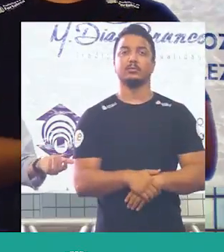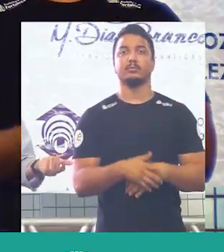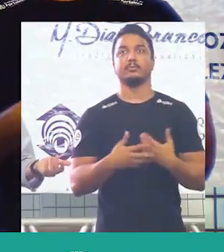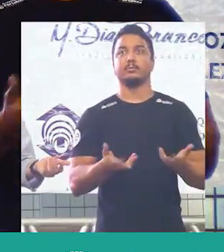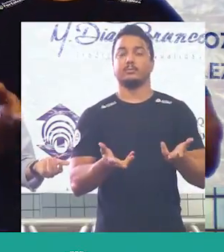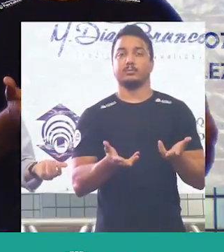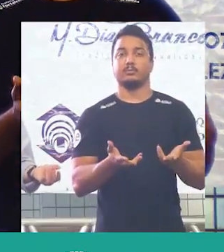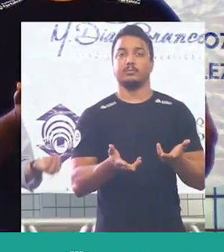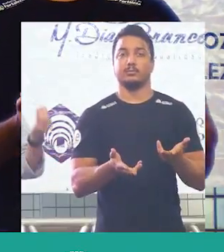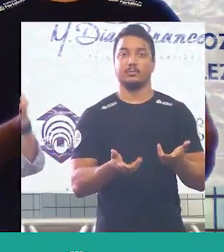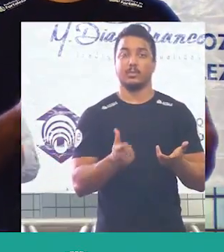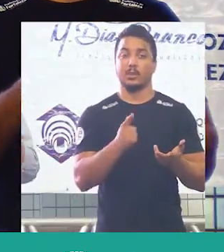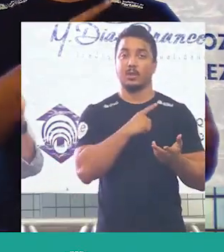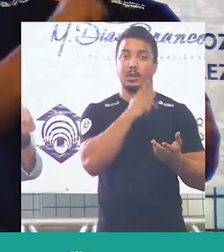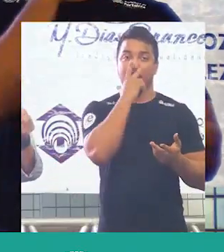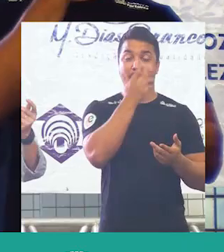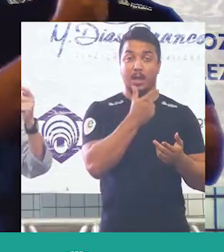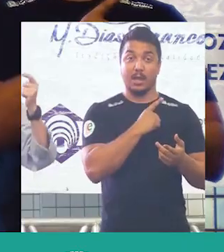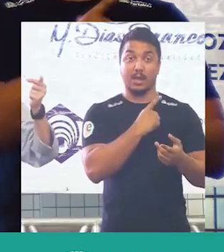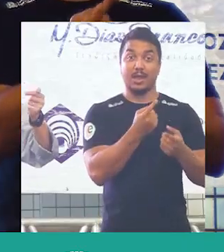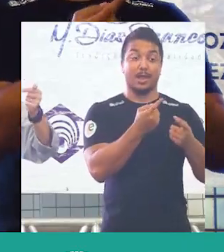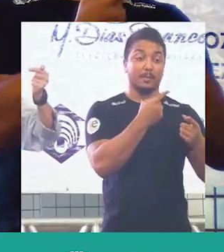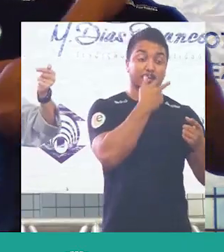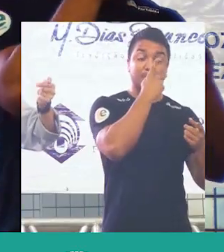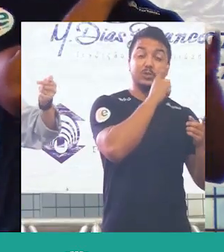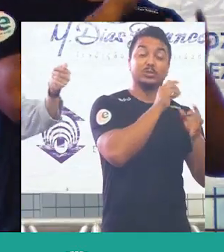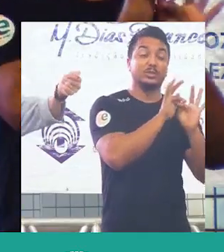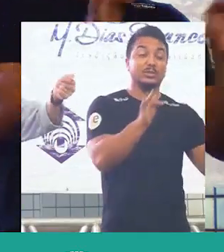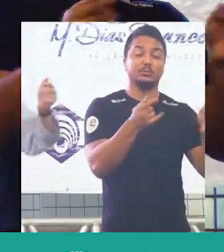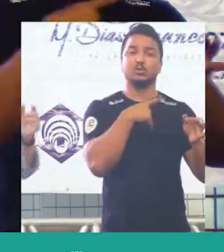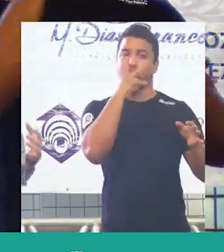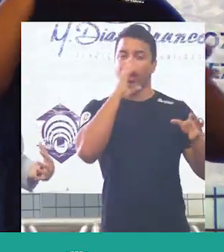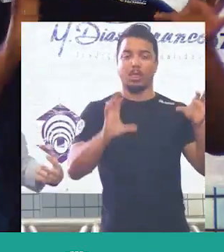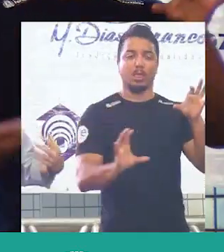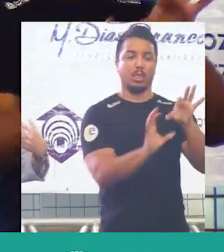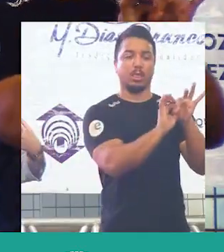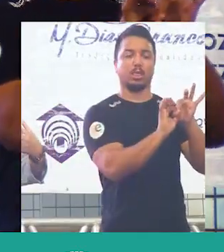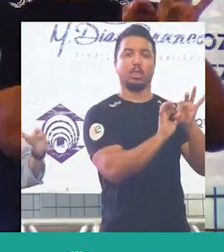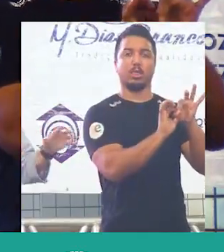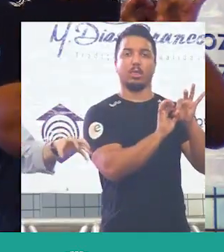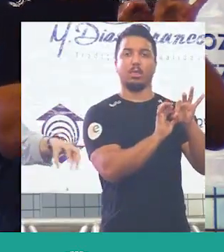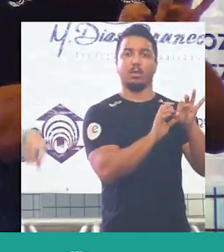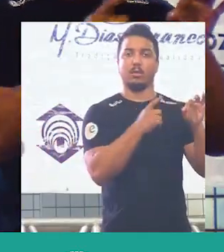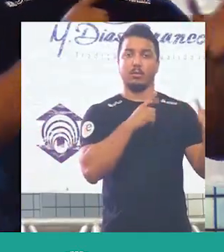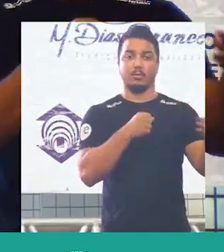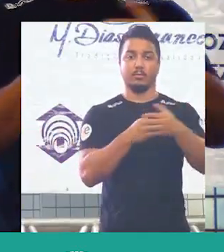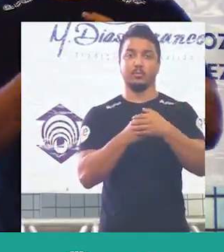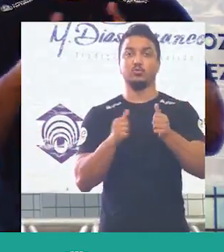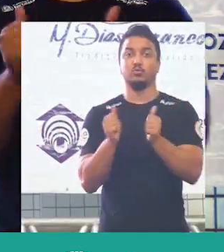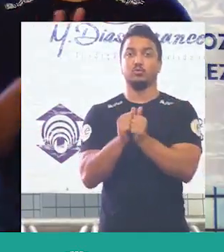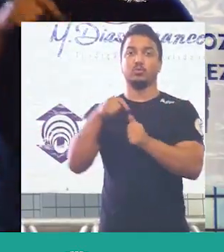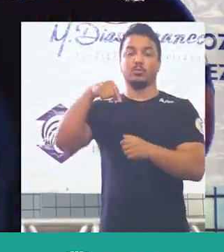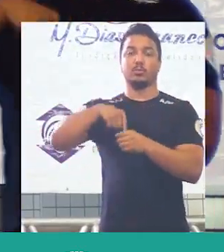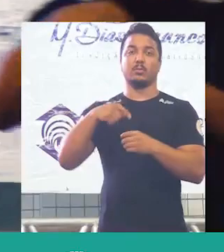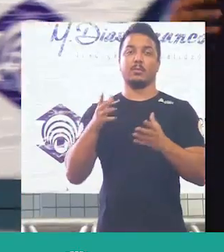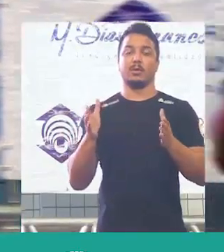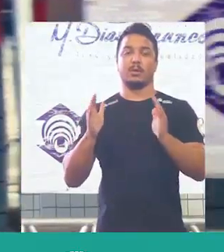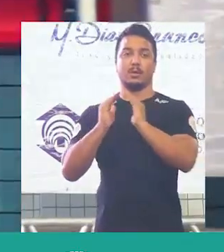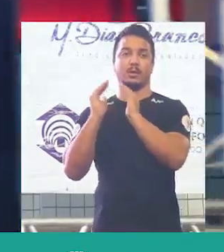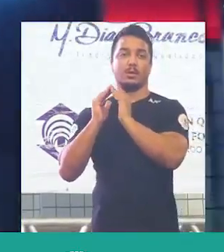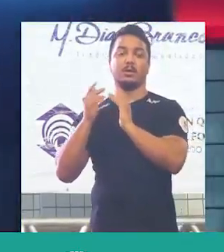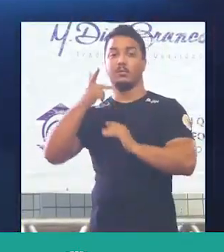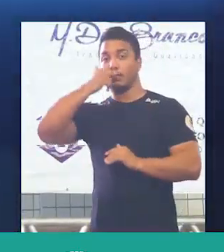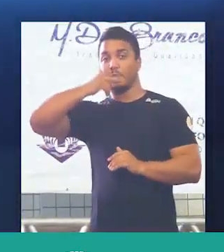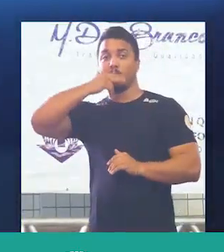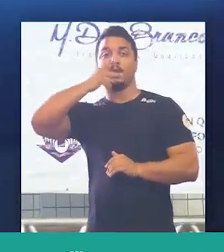Ora, ele vai ser um agregado, ele vai ser o meu protegido, ele vai morar na minha terra. E aí é